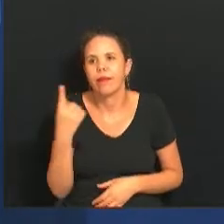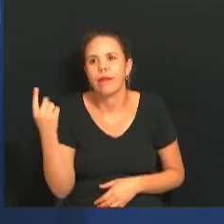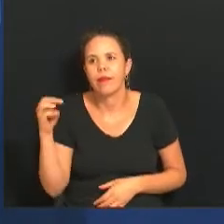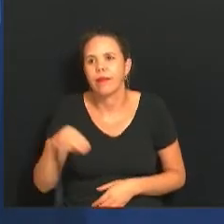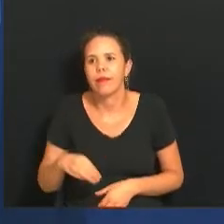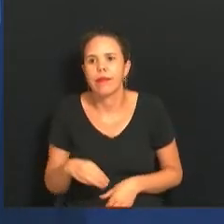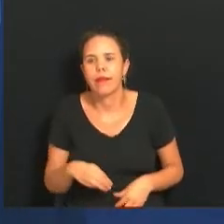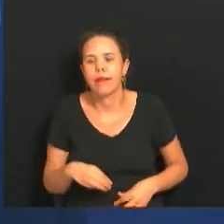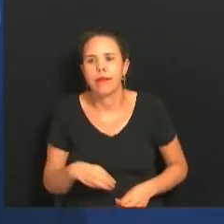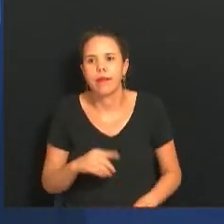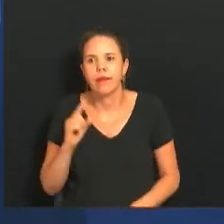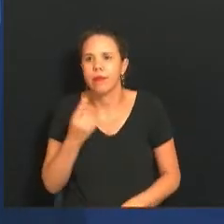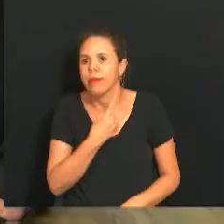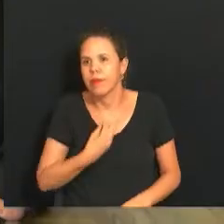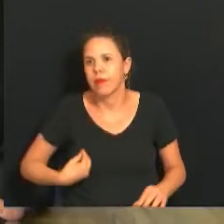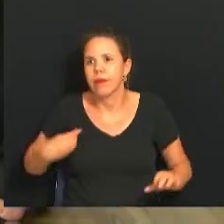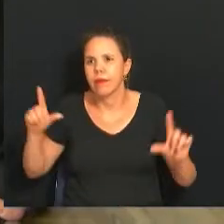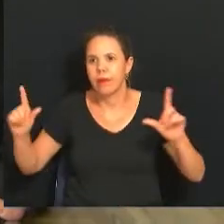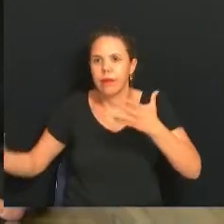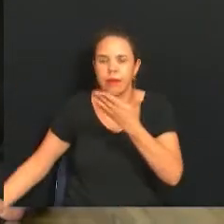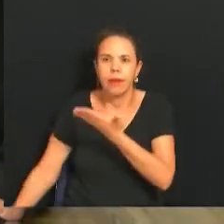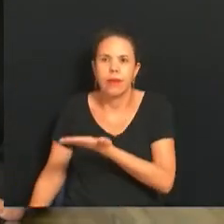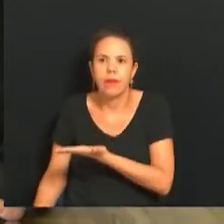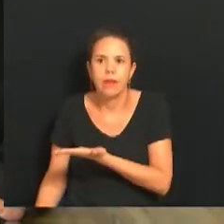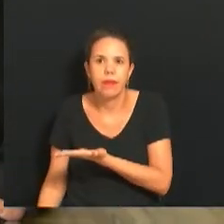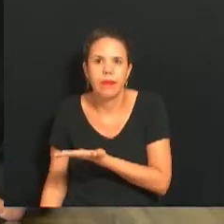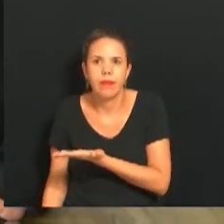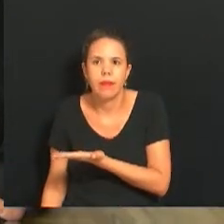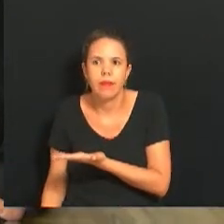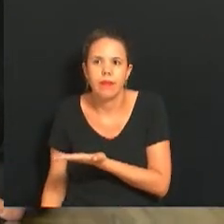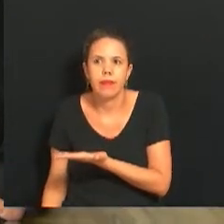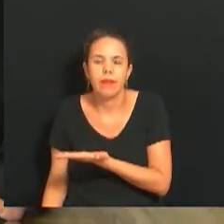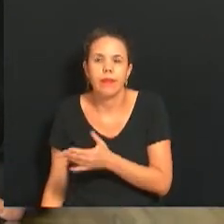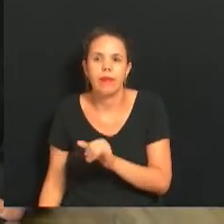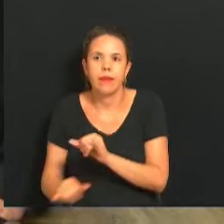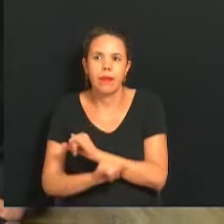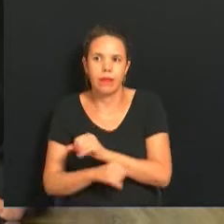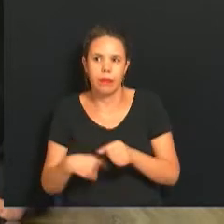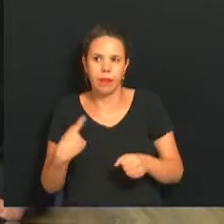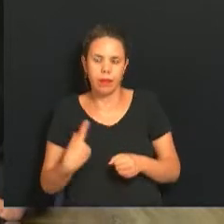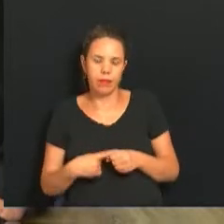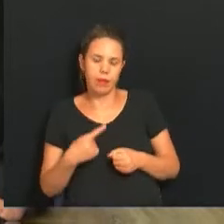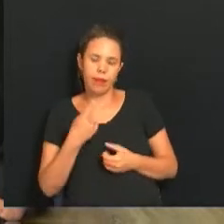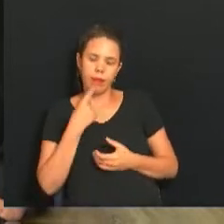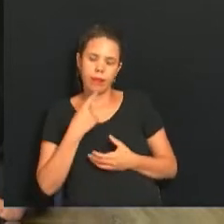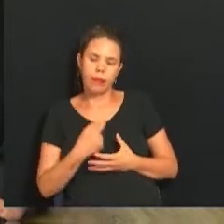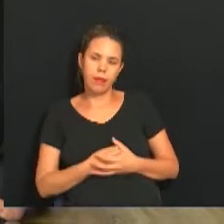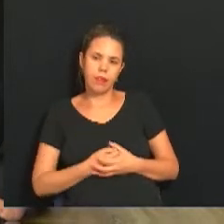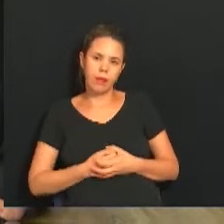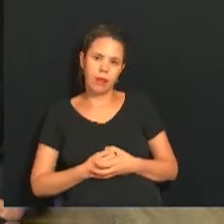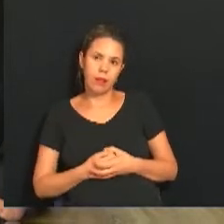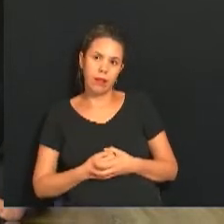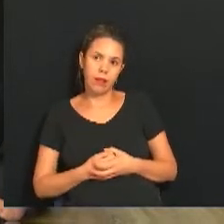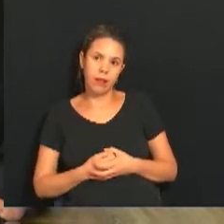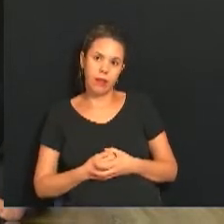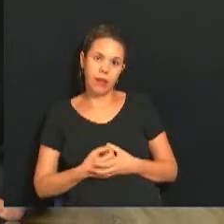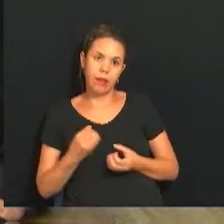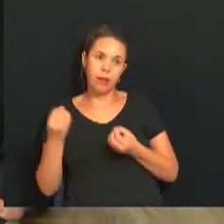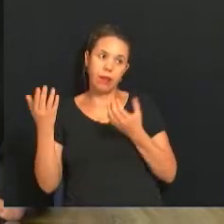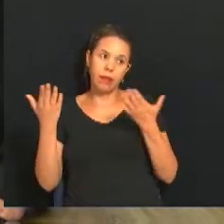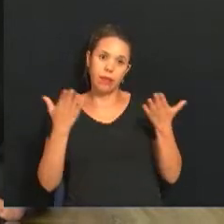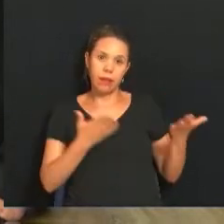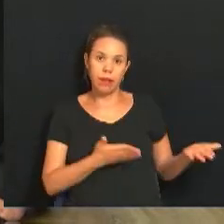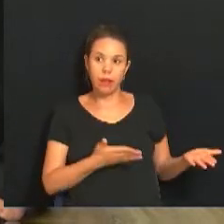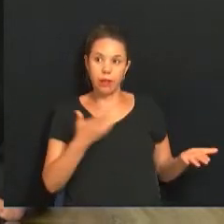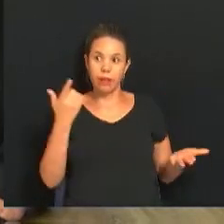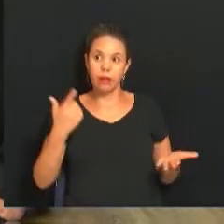1h41, a Mirna Abreu já está aqui nos nossos estúdios e agora a gente vai com as notícias da metrópole de Campinas. Seja bem-vinda mais uma